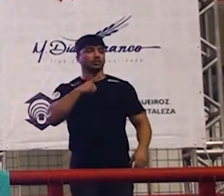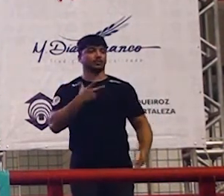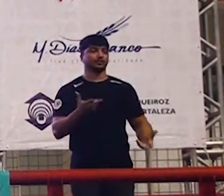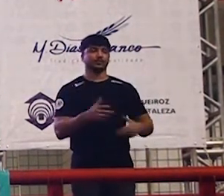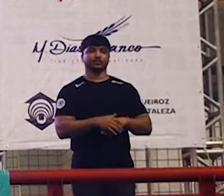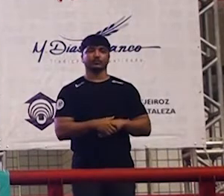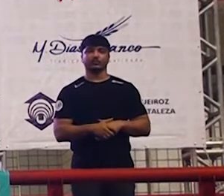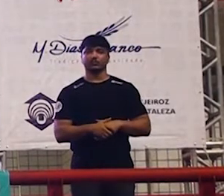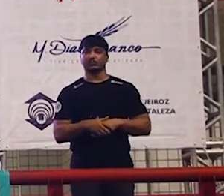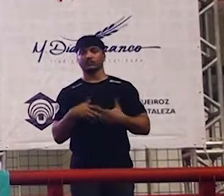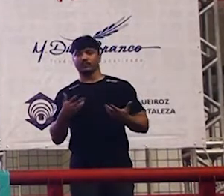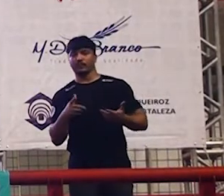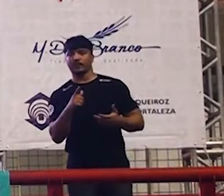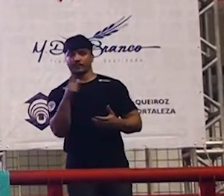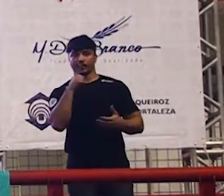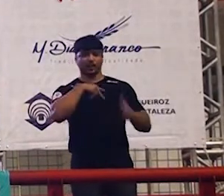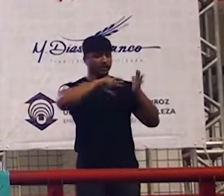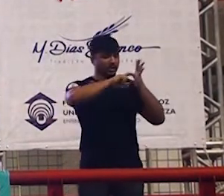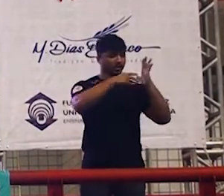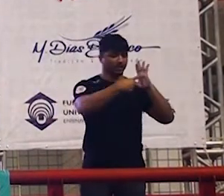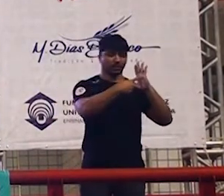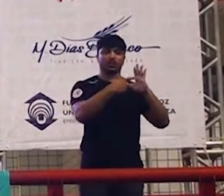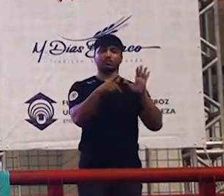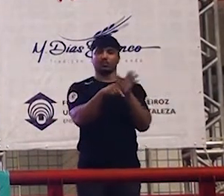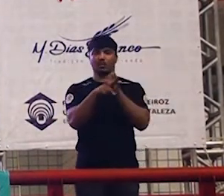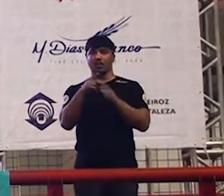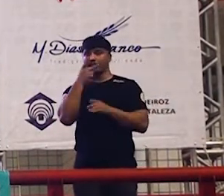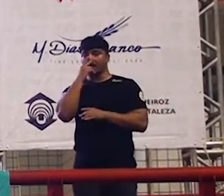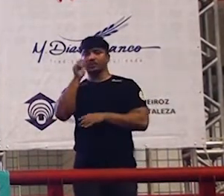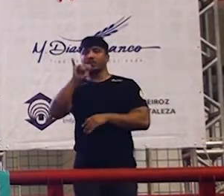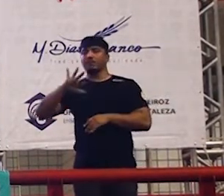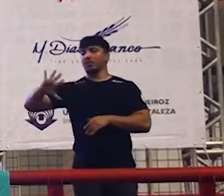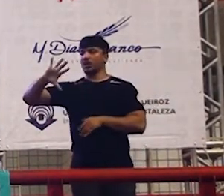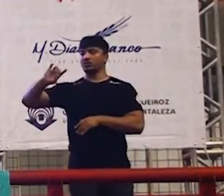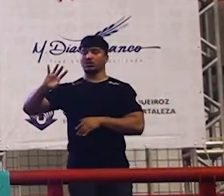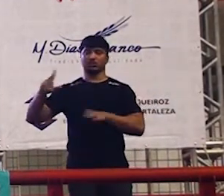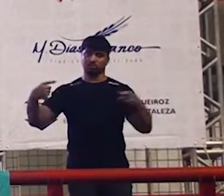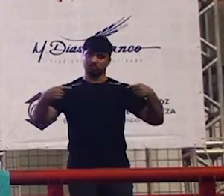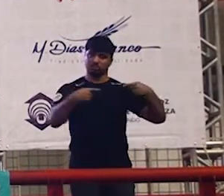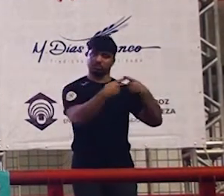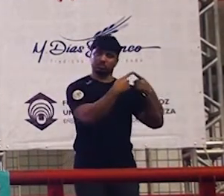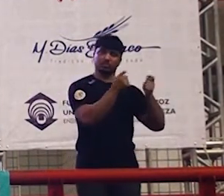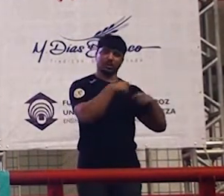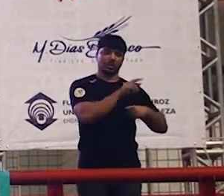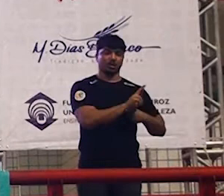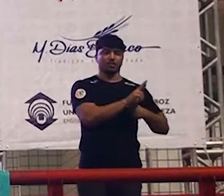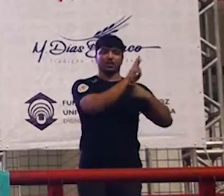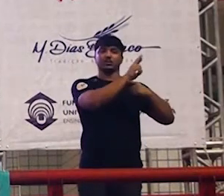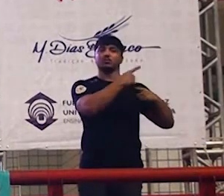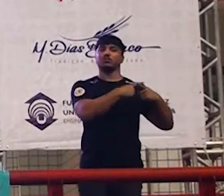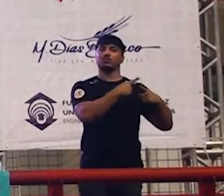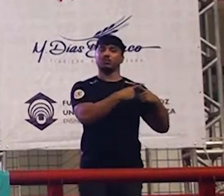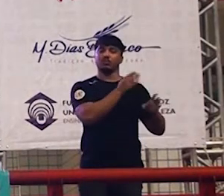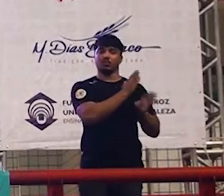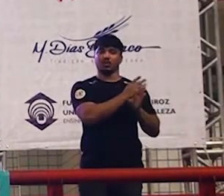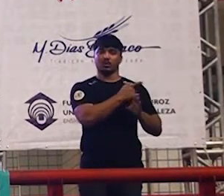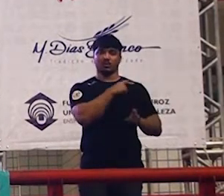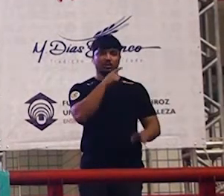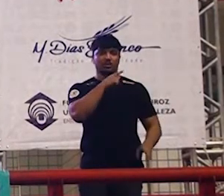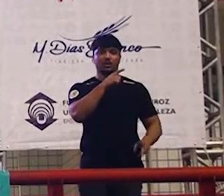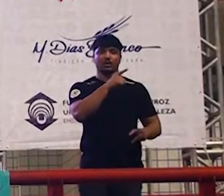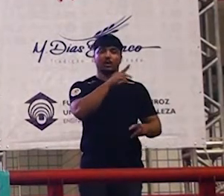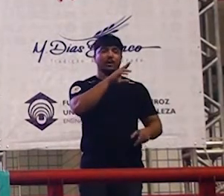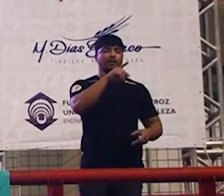Então, a significação do texto não verbal se dá principalmente pela representação do questionamento da